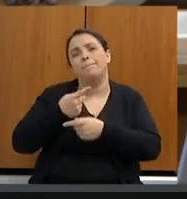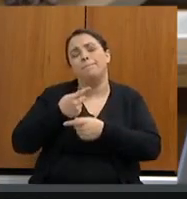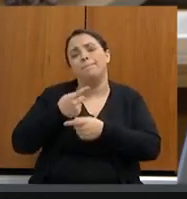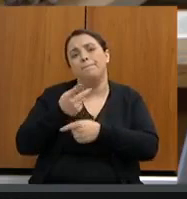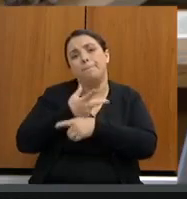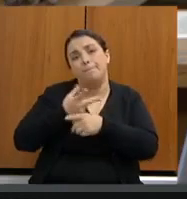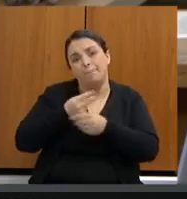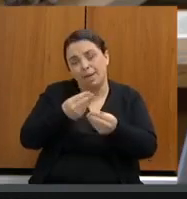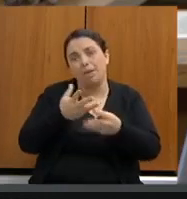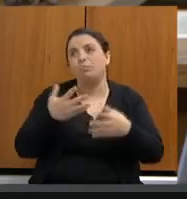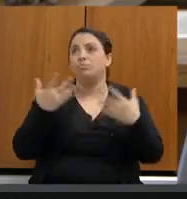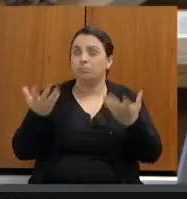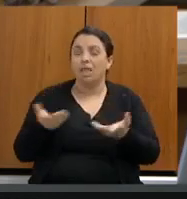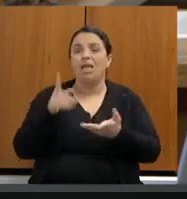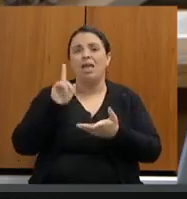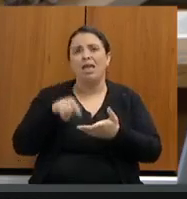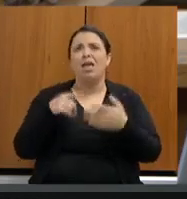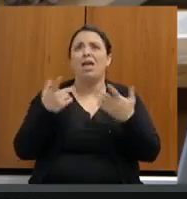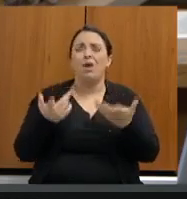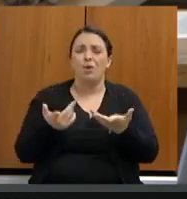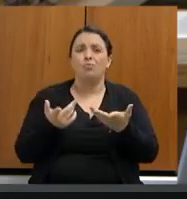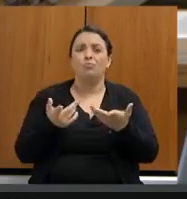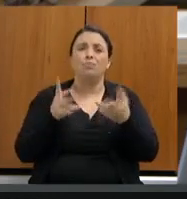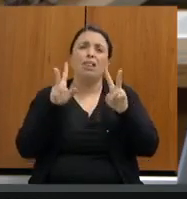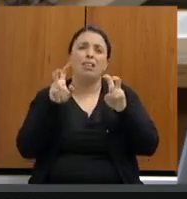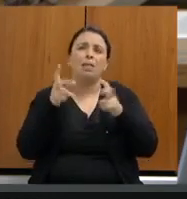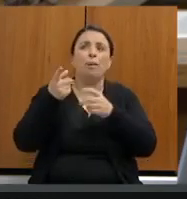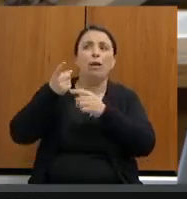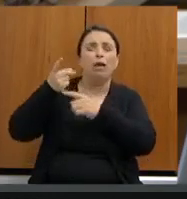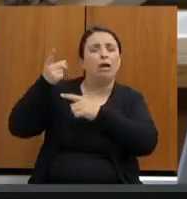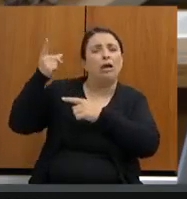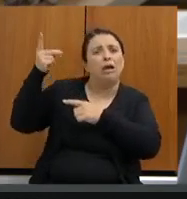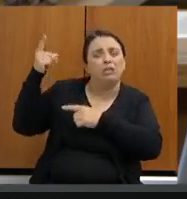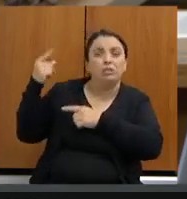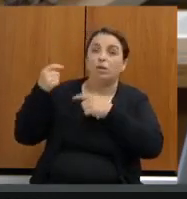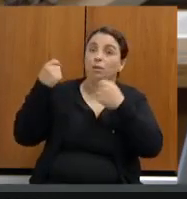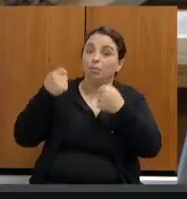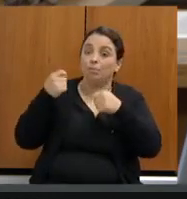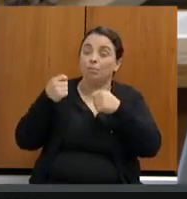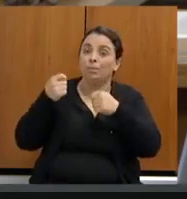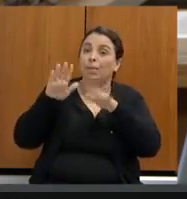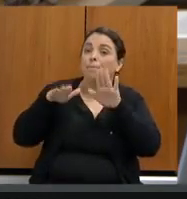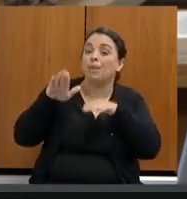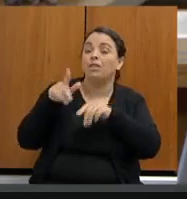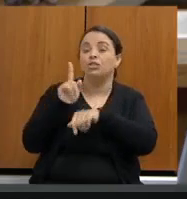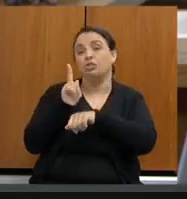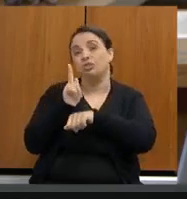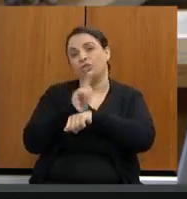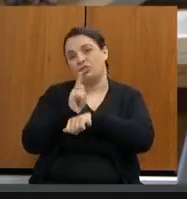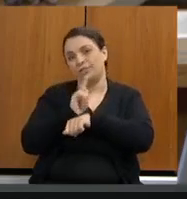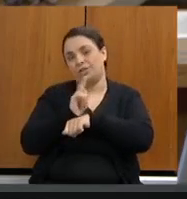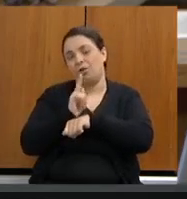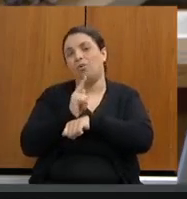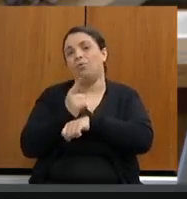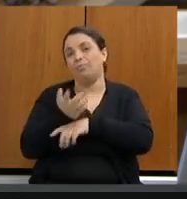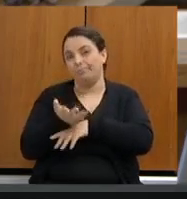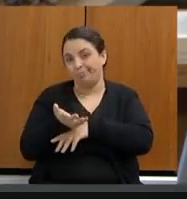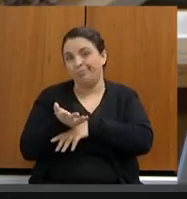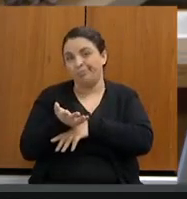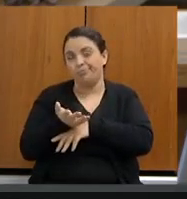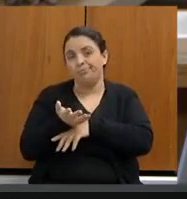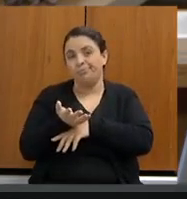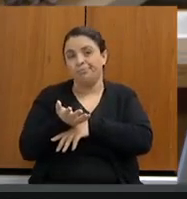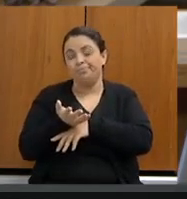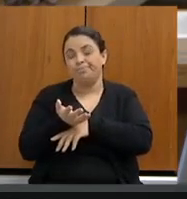é uma questão antiga né que ela depende muito de gestão então é Diários né Nós